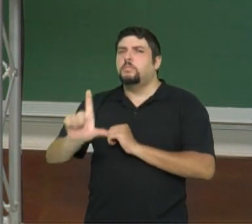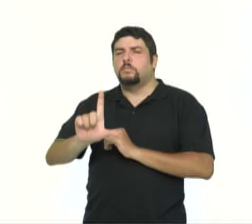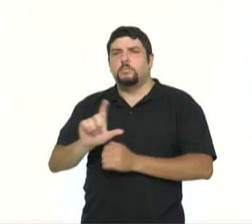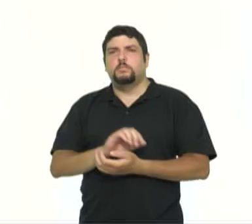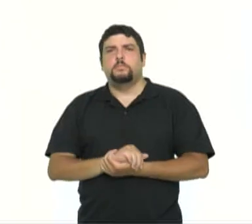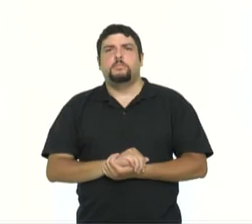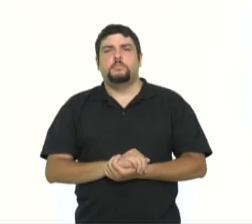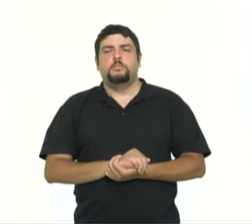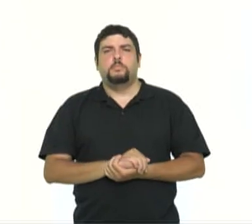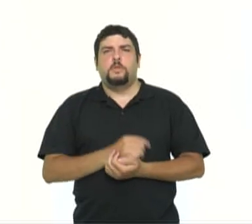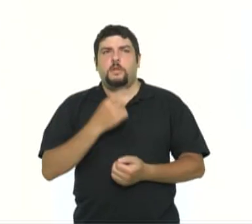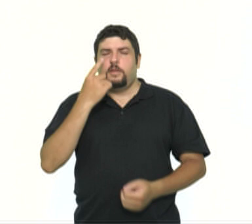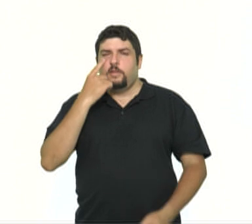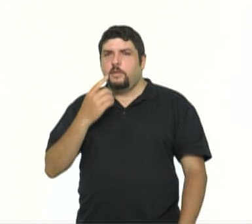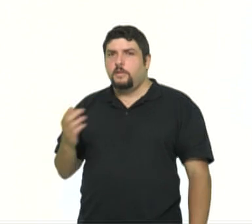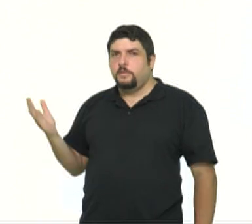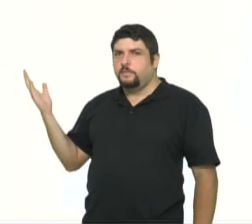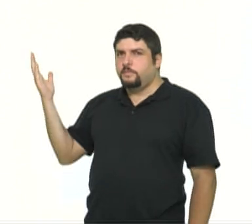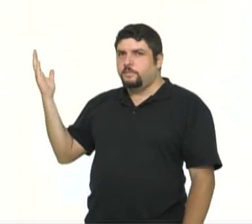Olha lá, então.